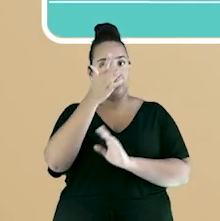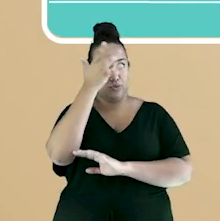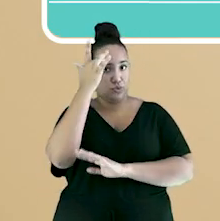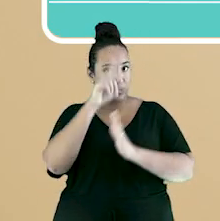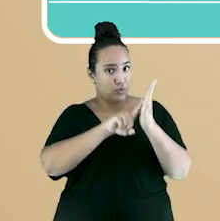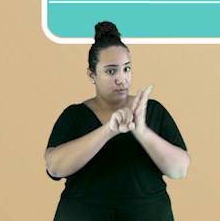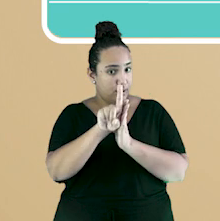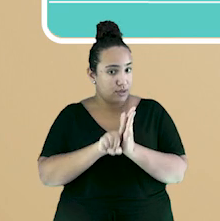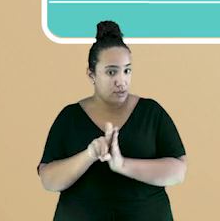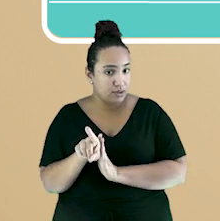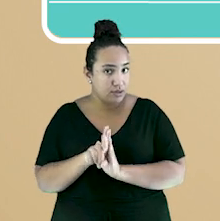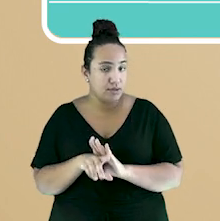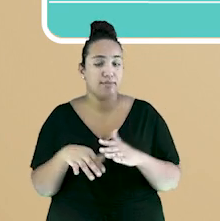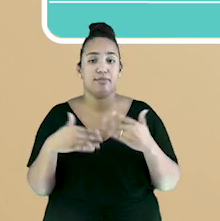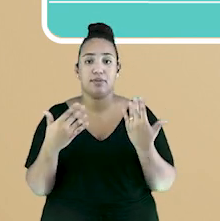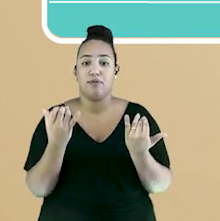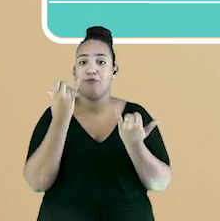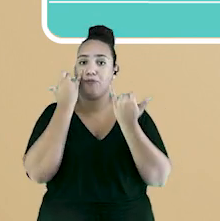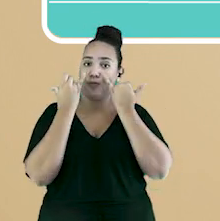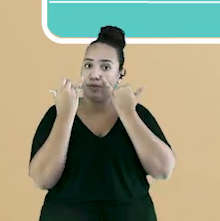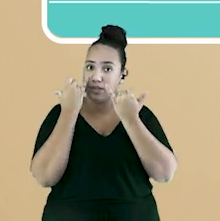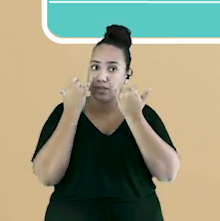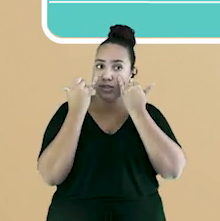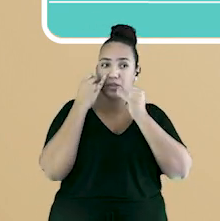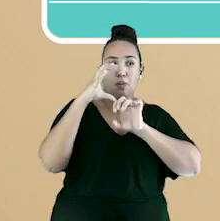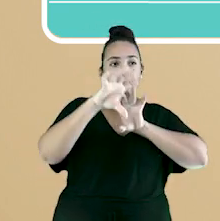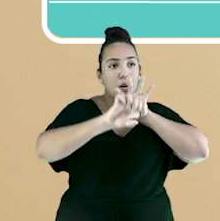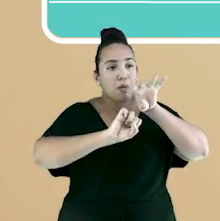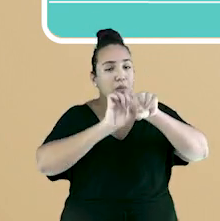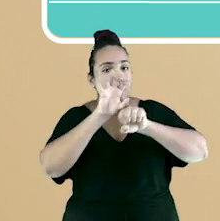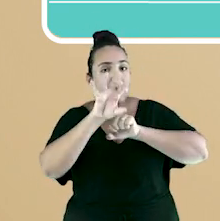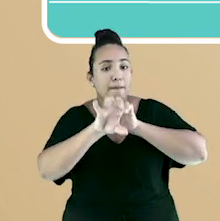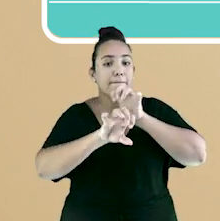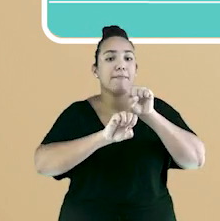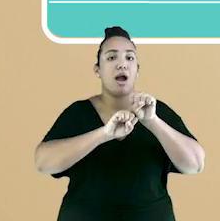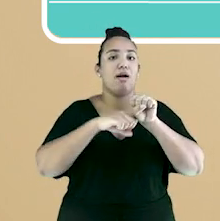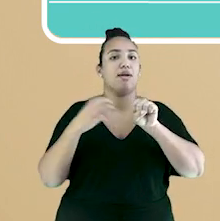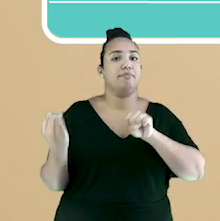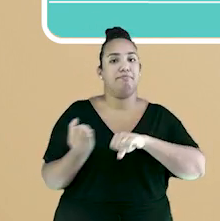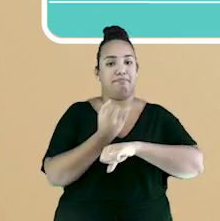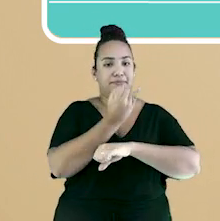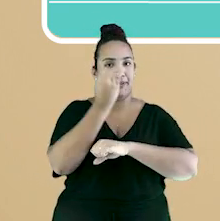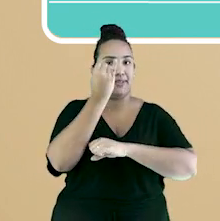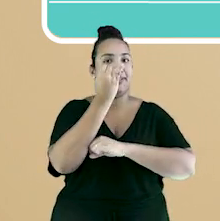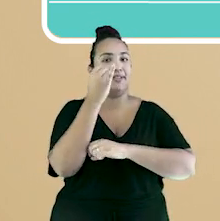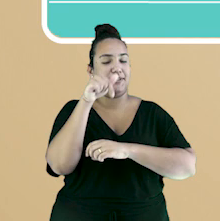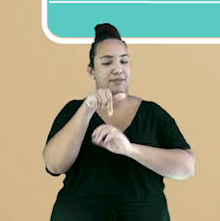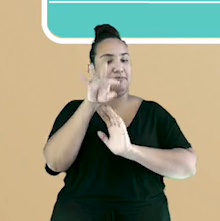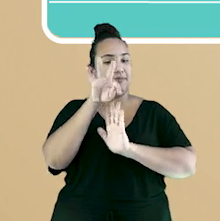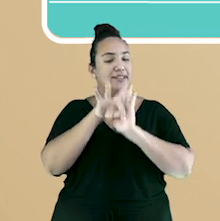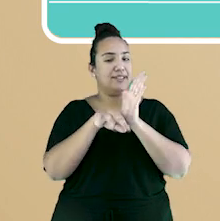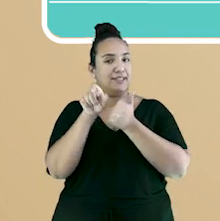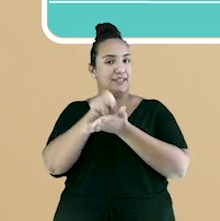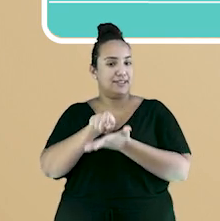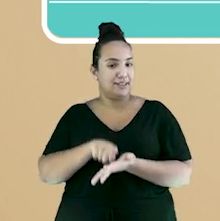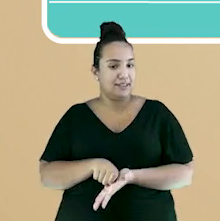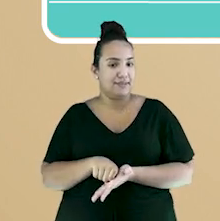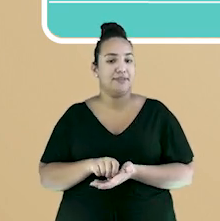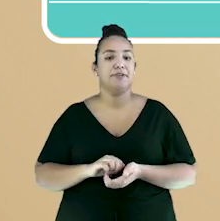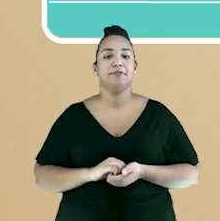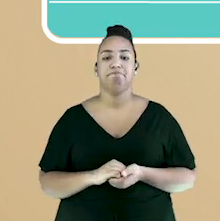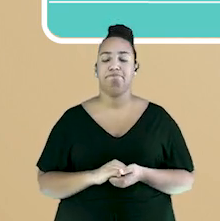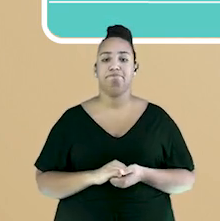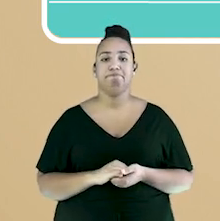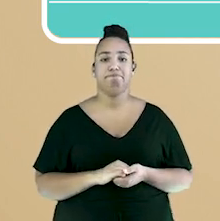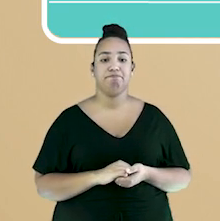textos escritos por pesquisadores, buscar fontes confiáveis e realizar uma boa leitura é o primeiro passo para escrever um bom